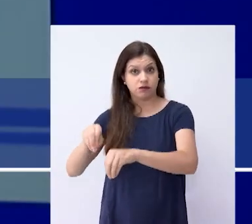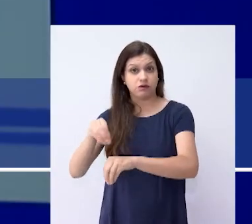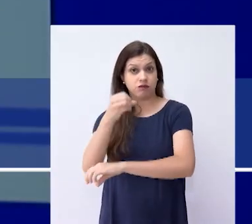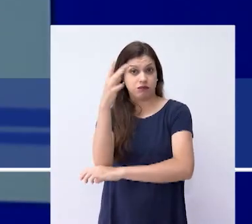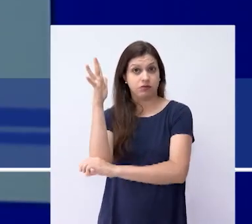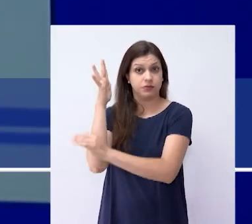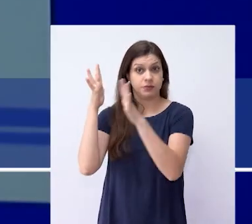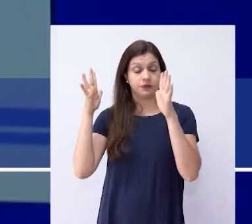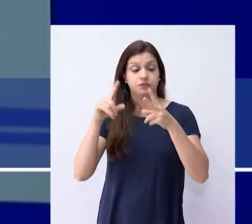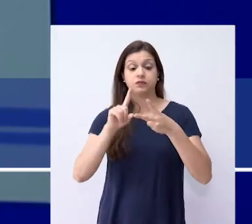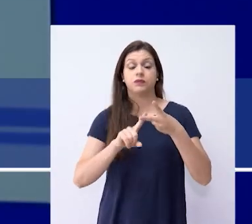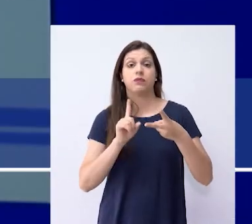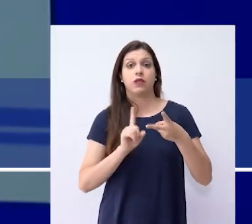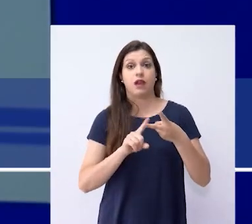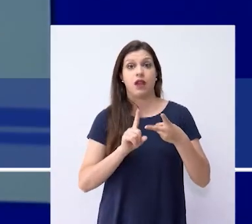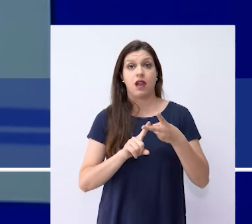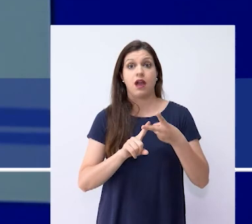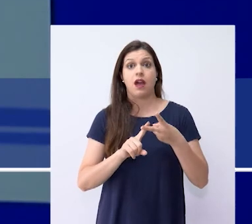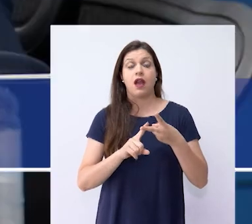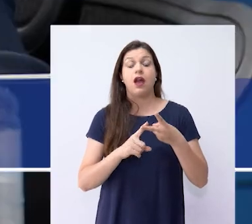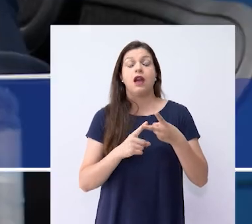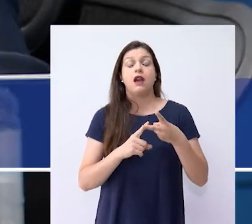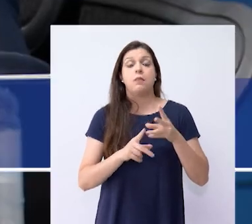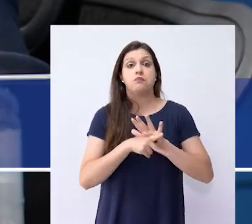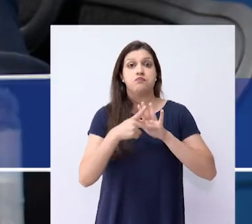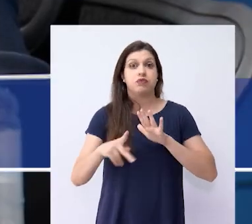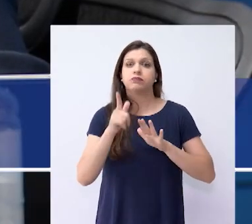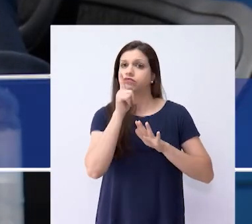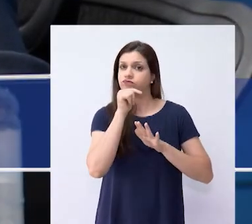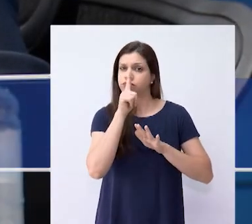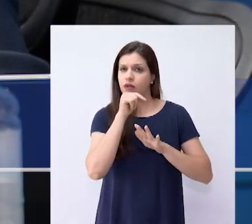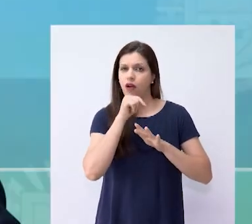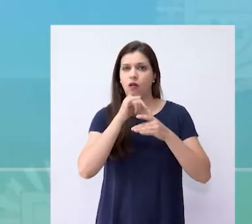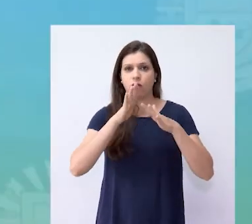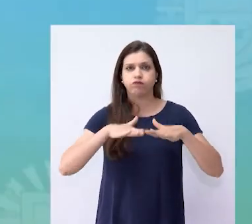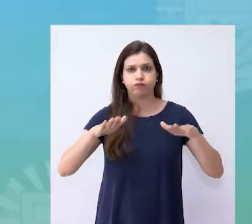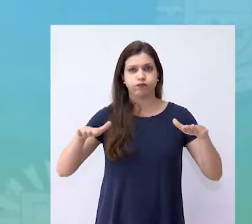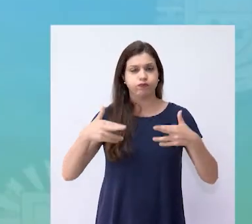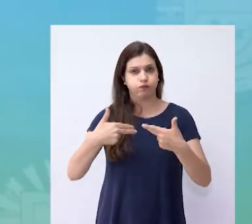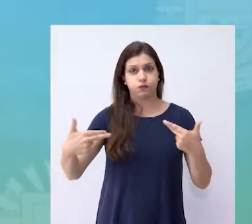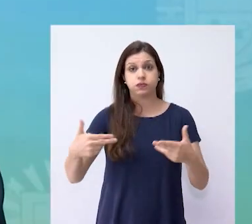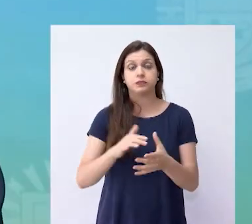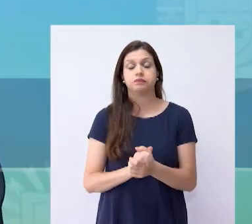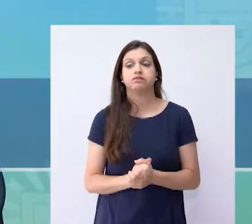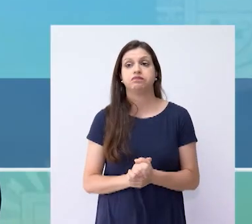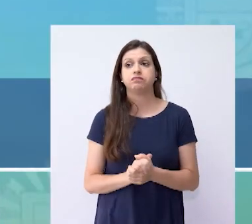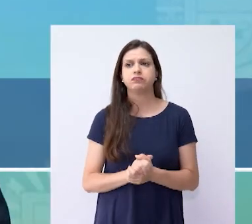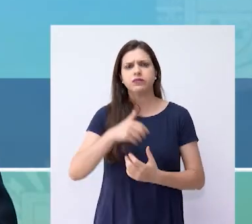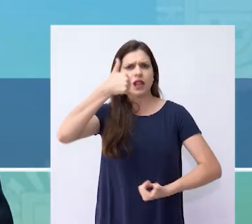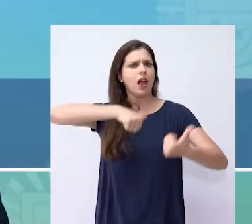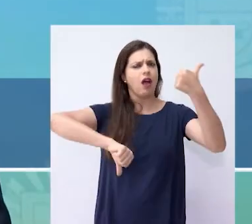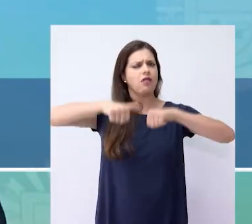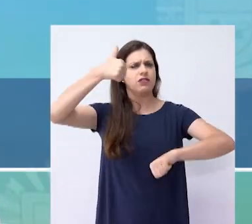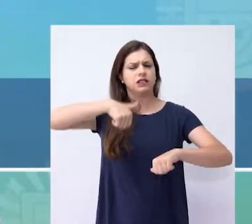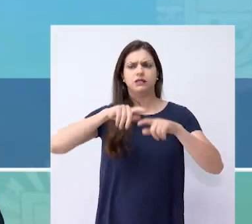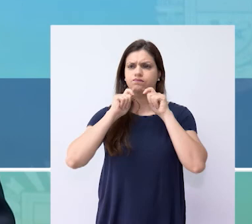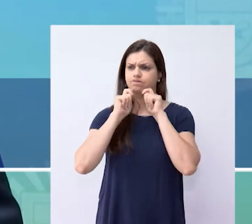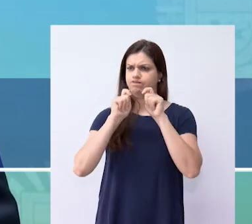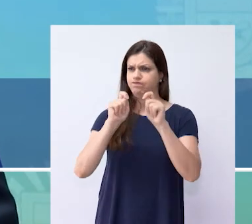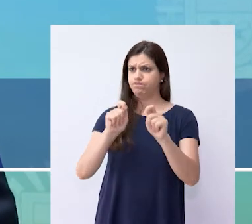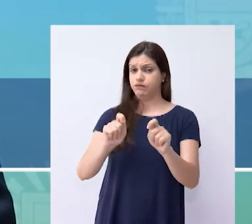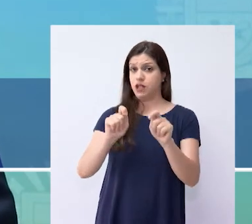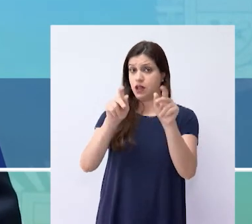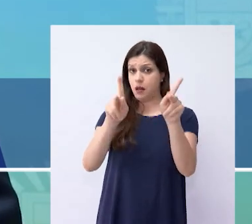conservação ambiental e a de recursos hídricos. Ele avaliou o encontro. Essa audiência pública, ela vem dar